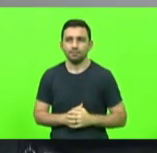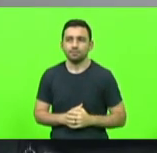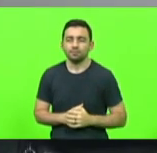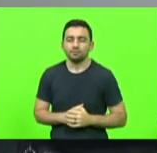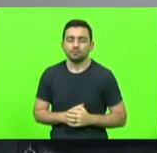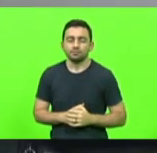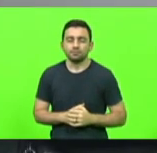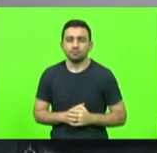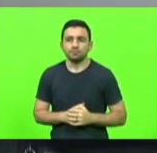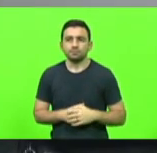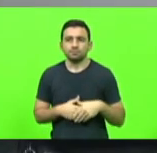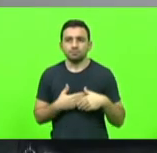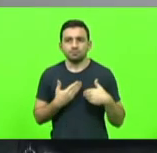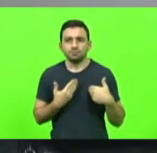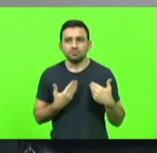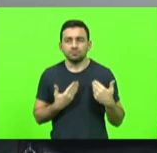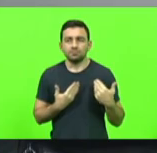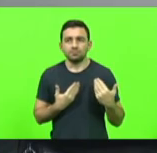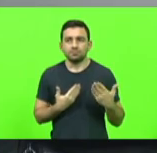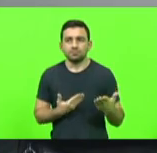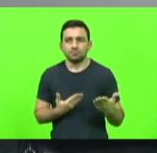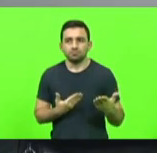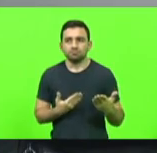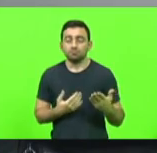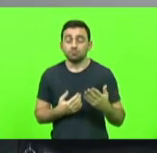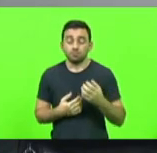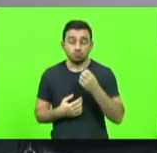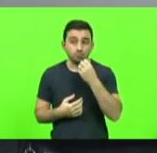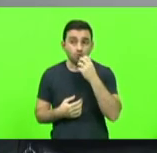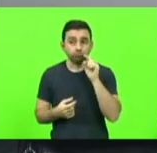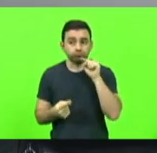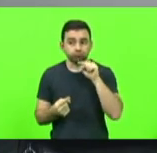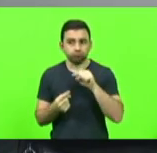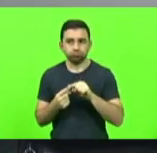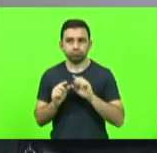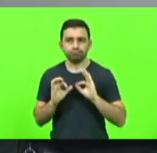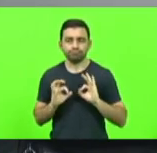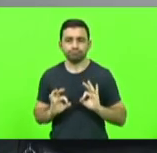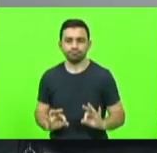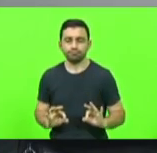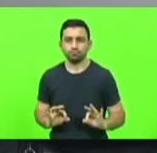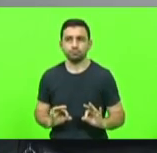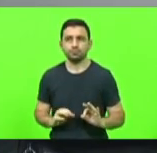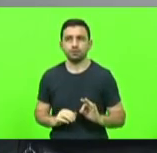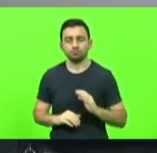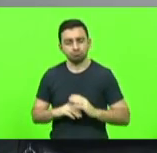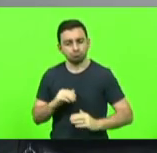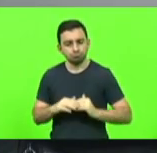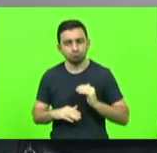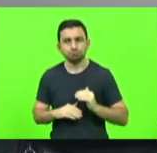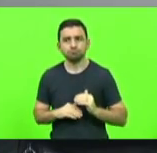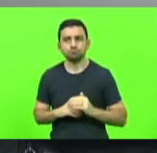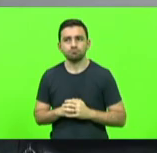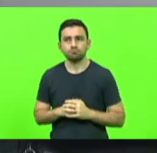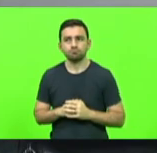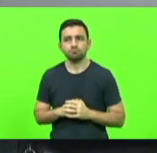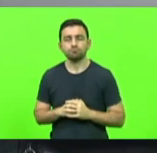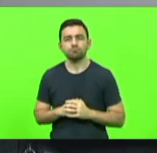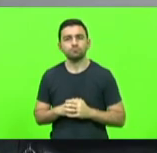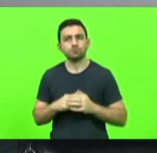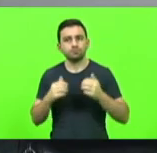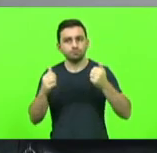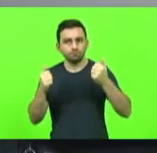pela forma muito incisiva, né, do seu posicionamento aí a respeito das